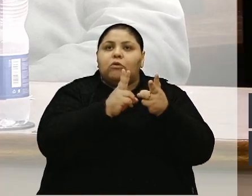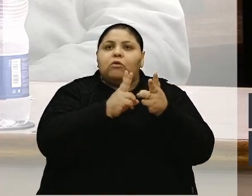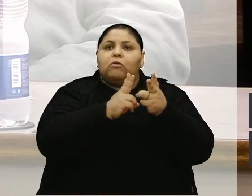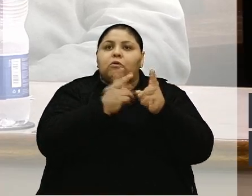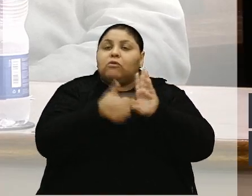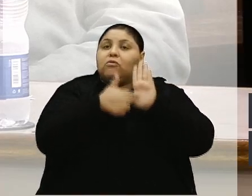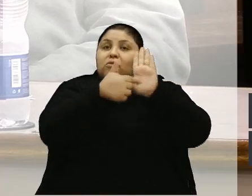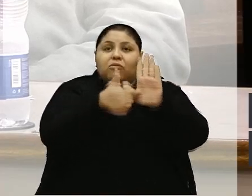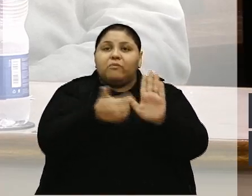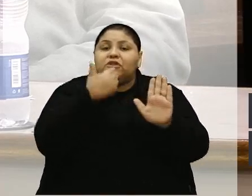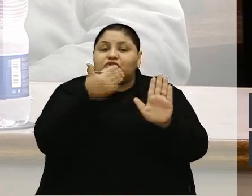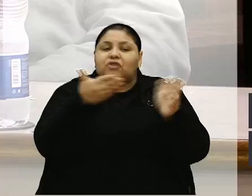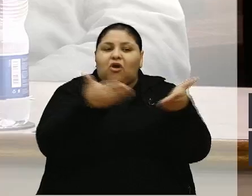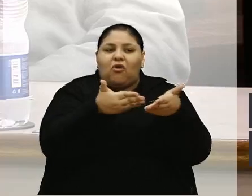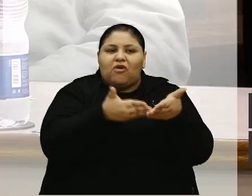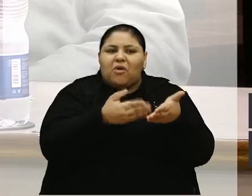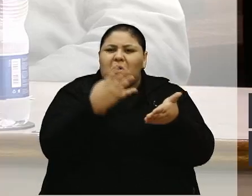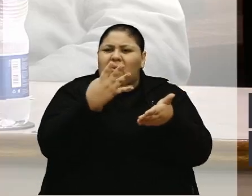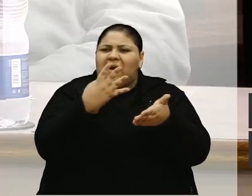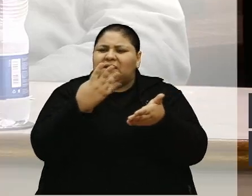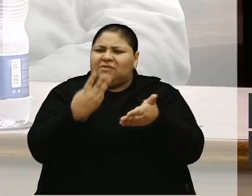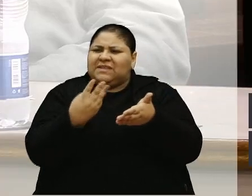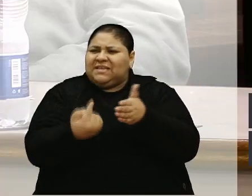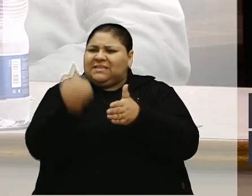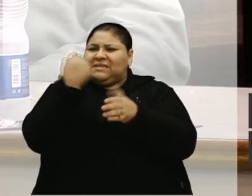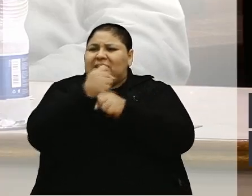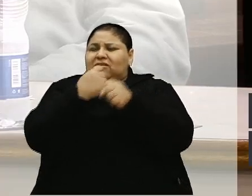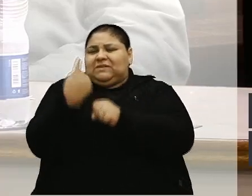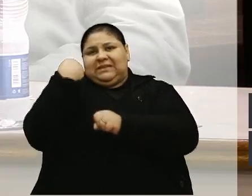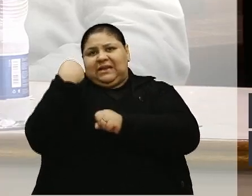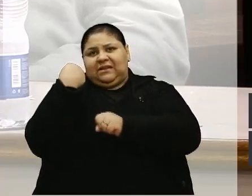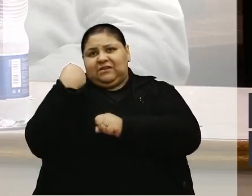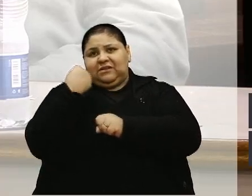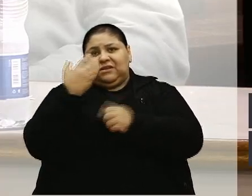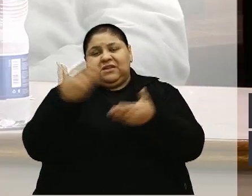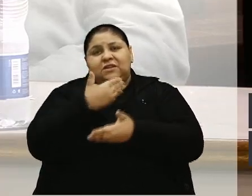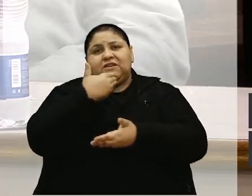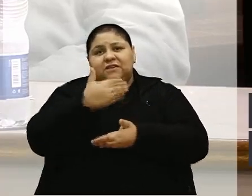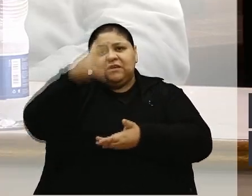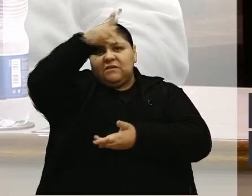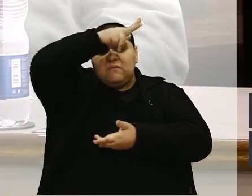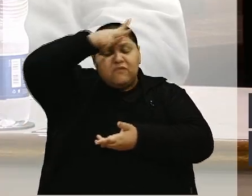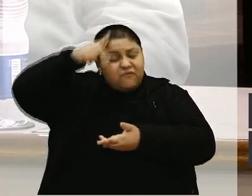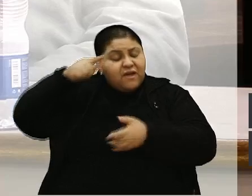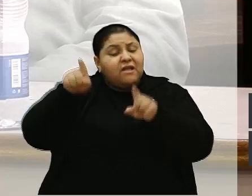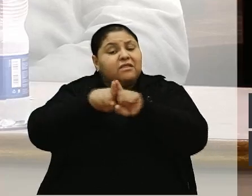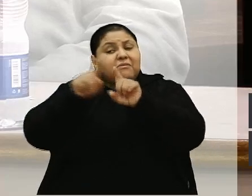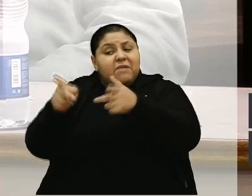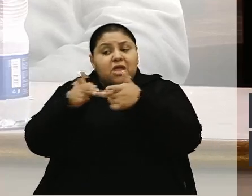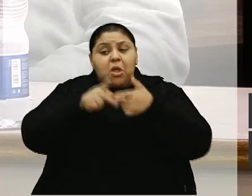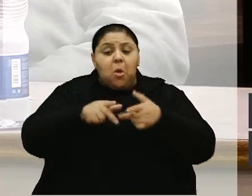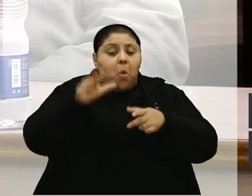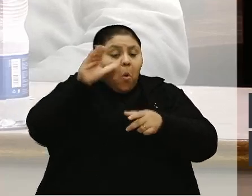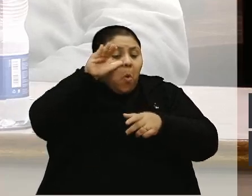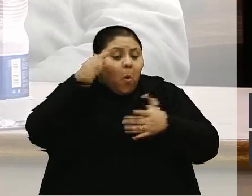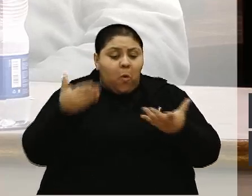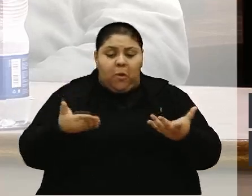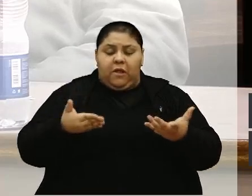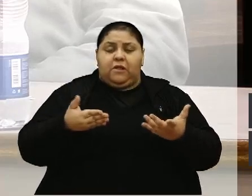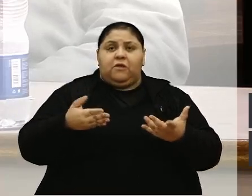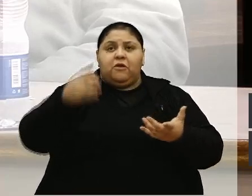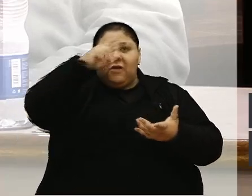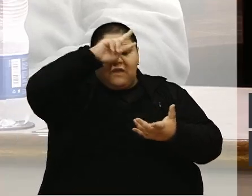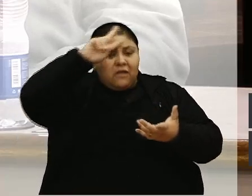mostra um pedido, não é de agora, de 4, 3 anos atrás. Isso aí. Né? Que eu já pedi, o prefeito já esteve nesse local olhando, pedi para o Velocinoês,